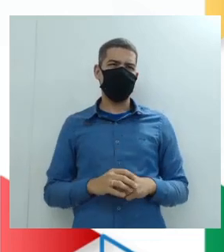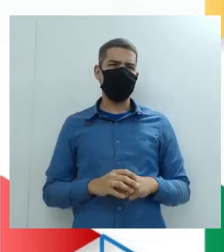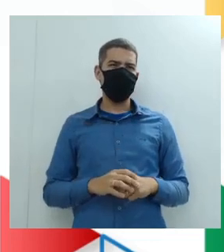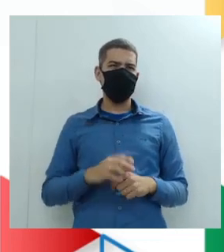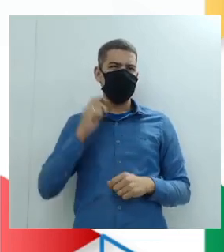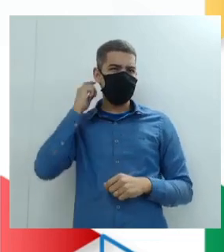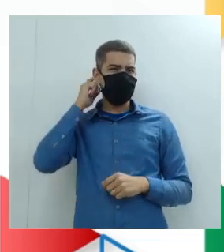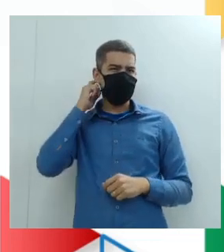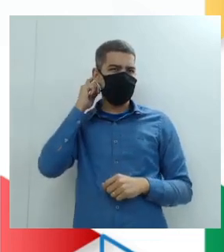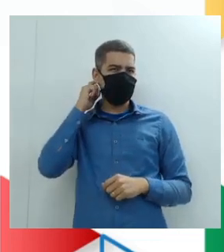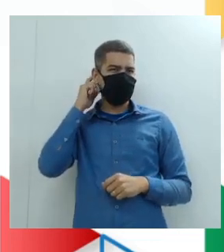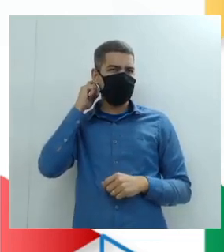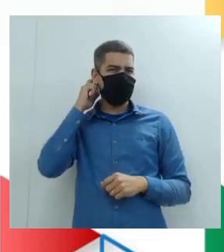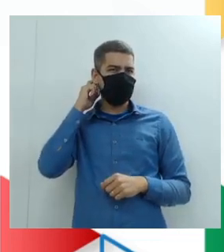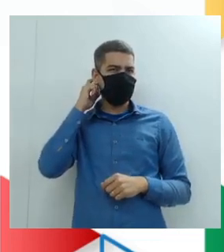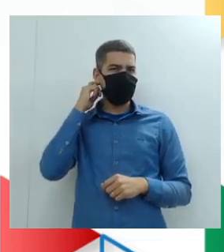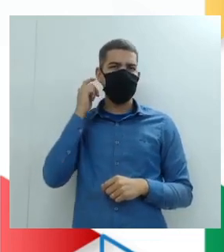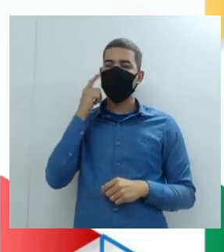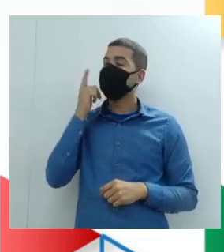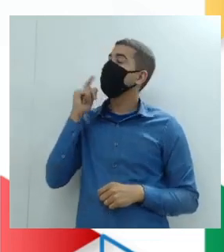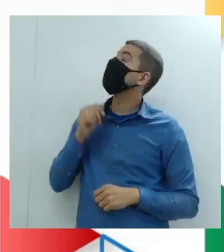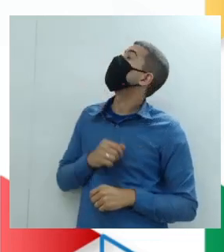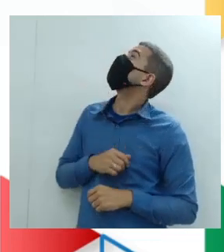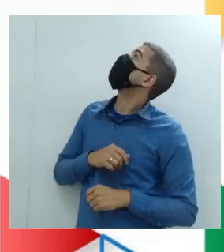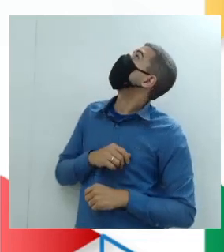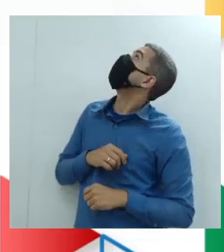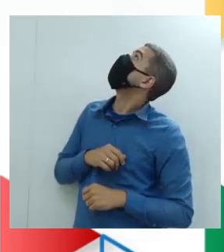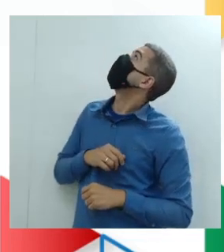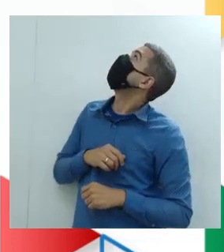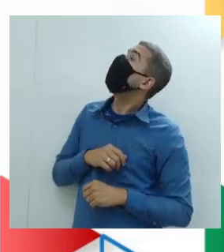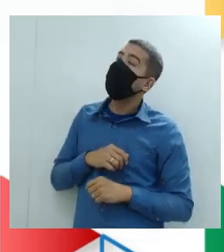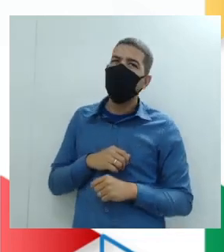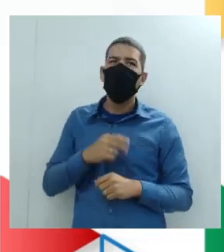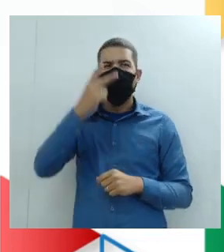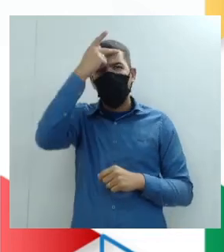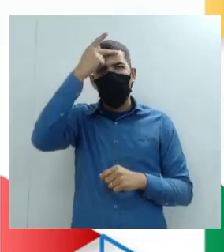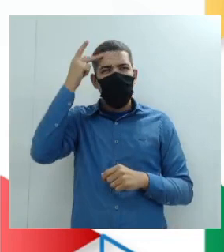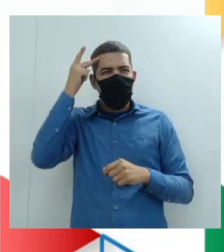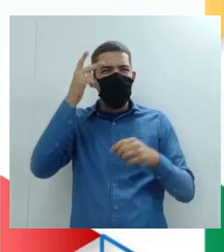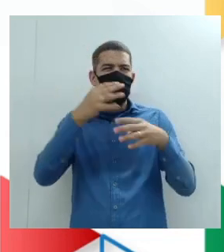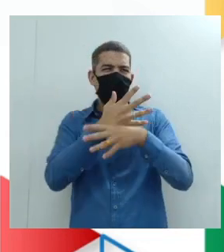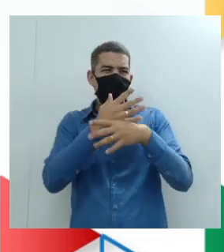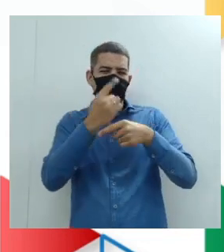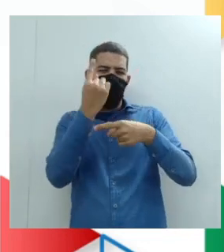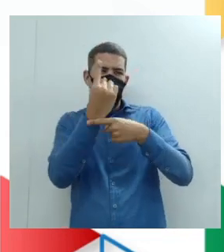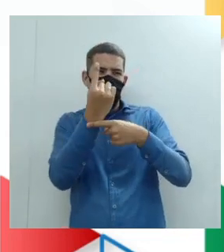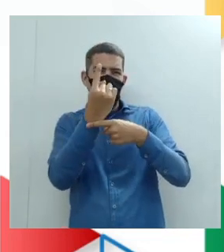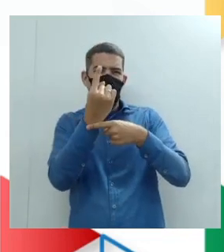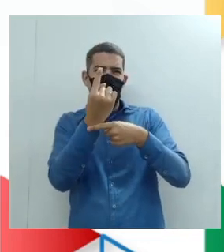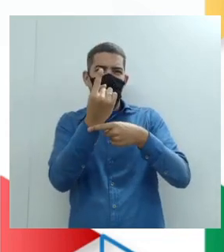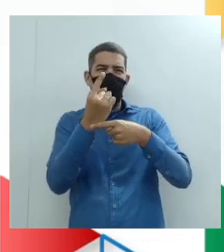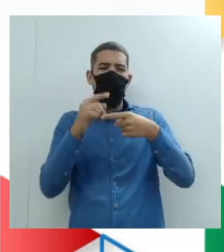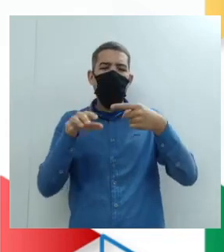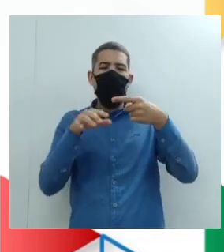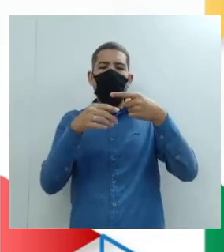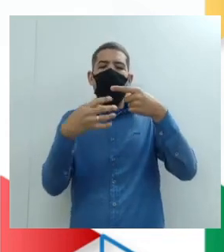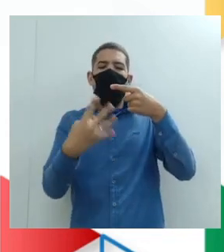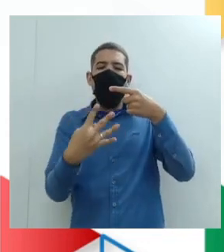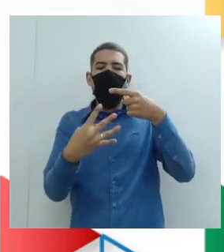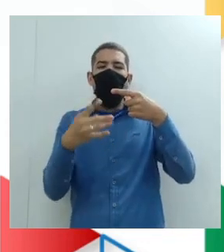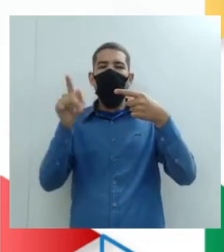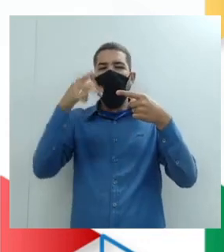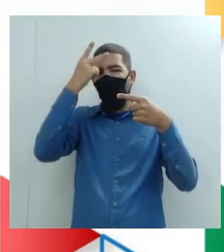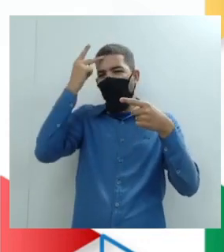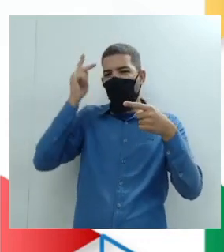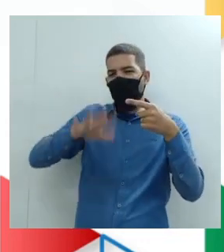áreas urbanas, está vendo na animação? E quantidade de pessoas nas áreas rurais. Quando eu faço isso, eu estou fazendo uma razão. E